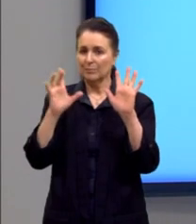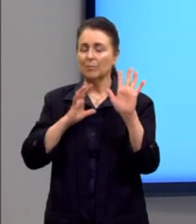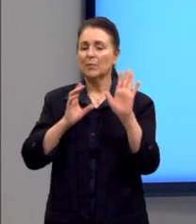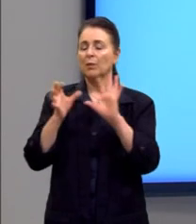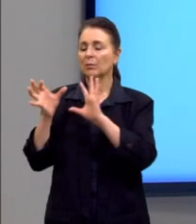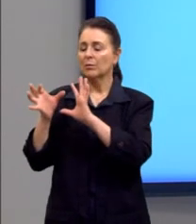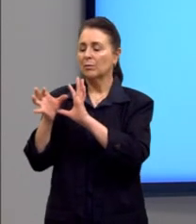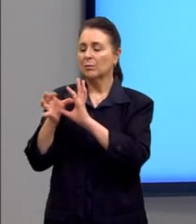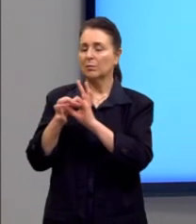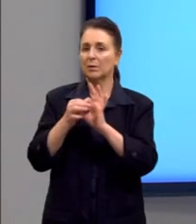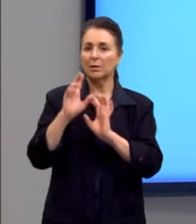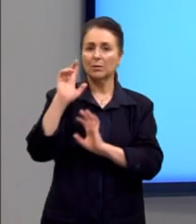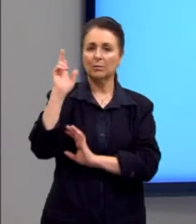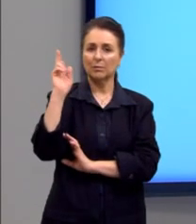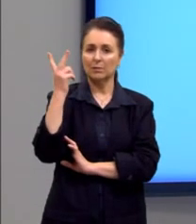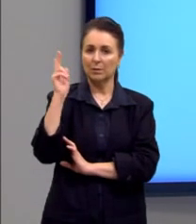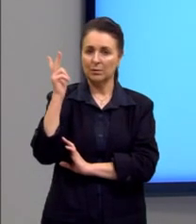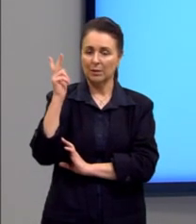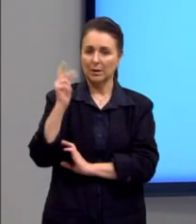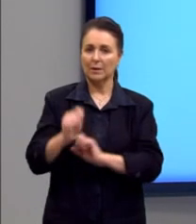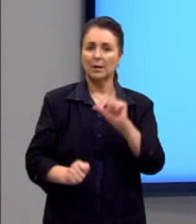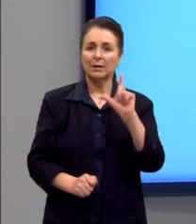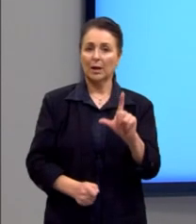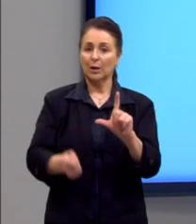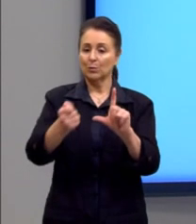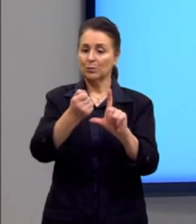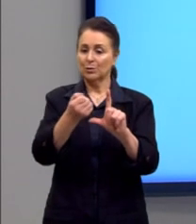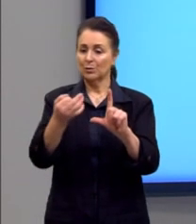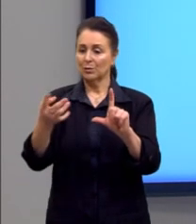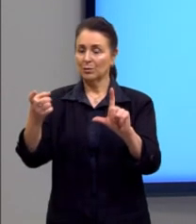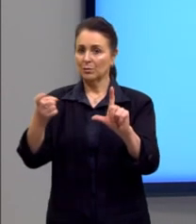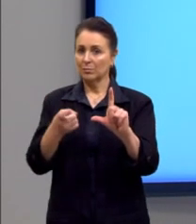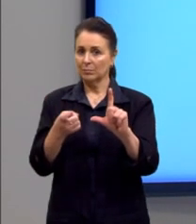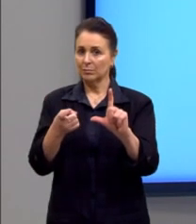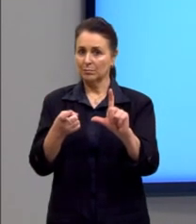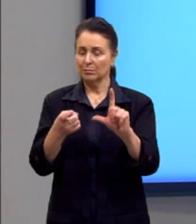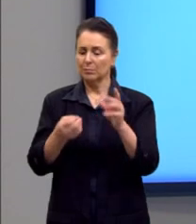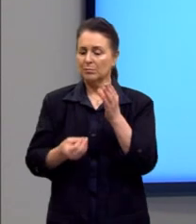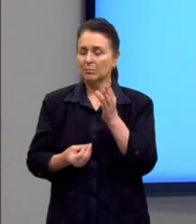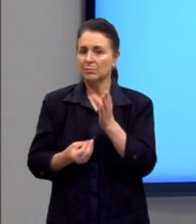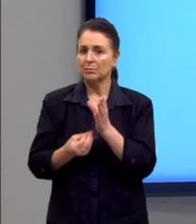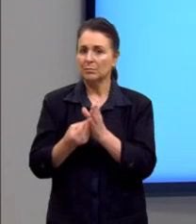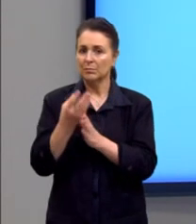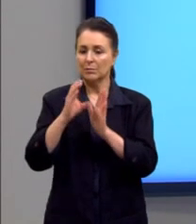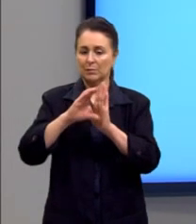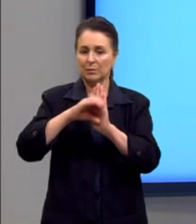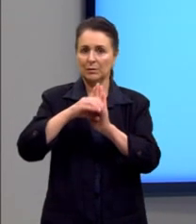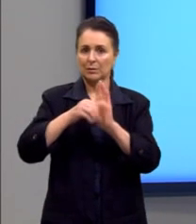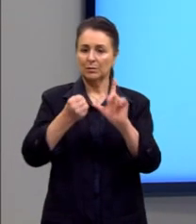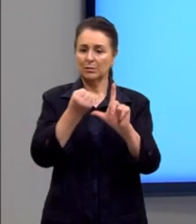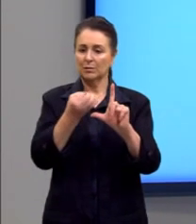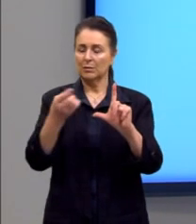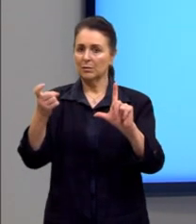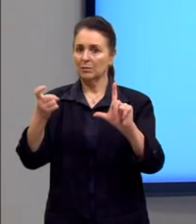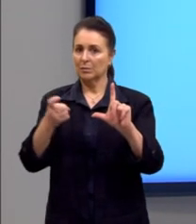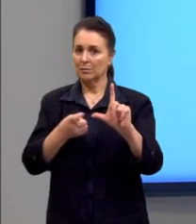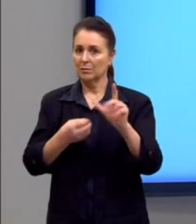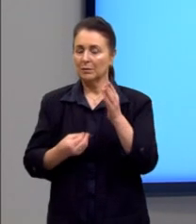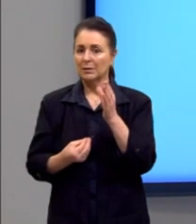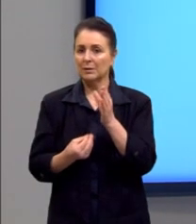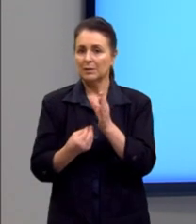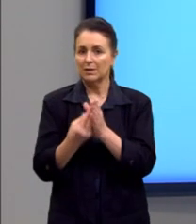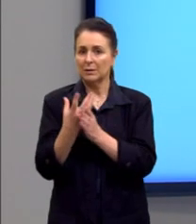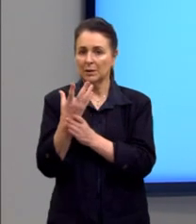contexto né histórico ali dos logaritmos Originalmente o conceito de logaritmo ele foi